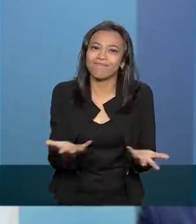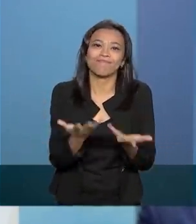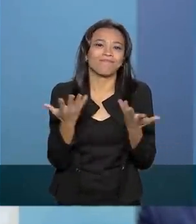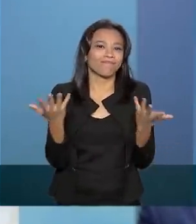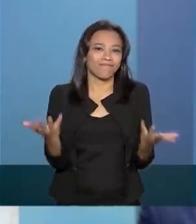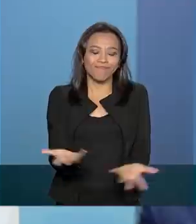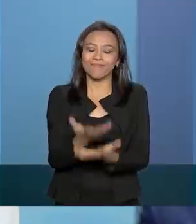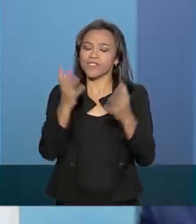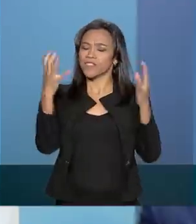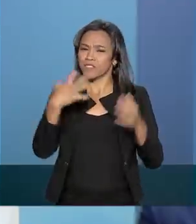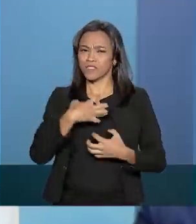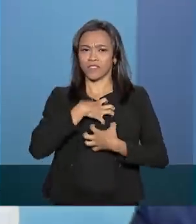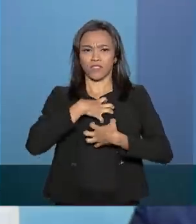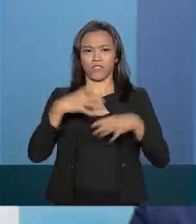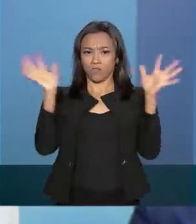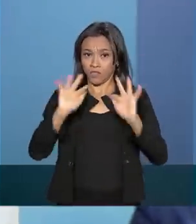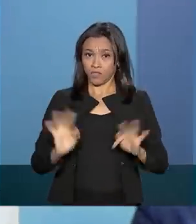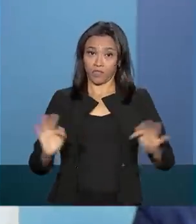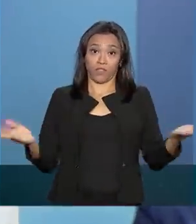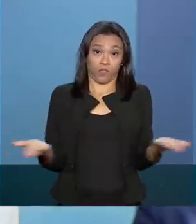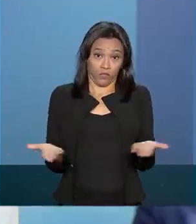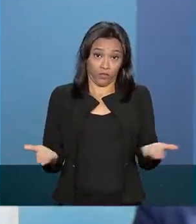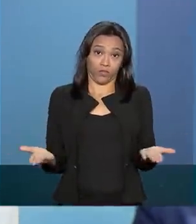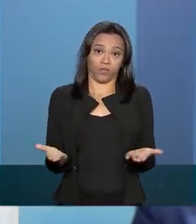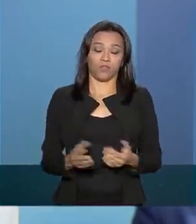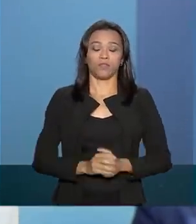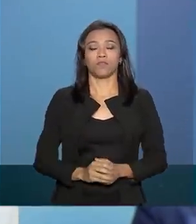por estar muito feliz no dia de hoje.